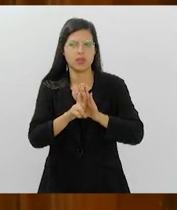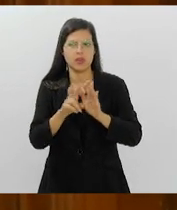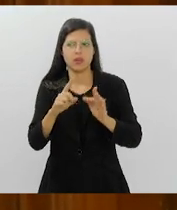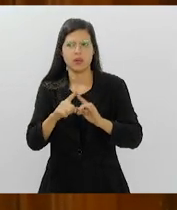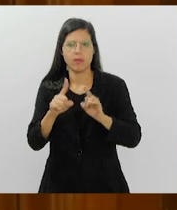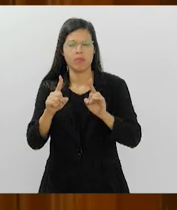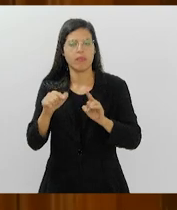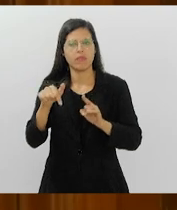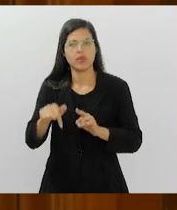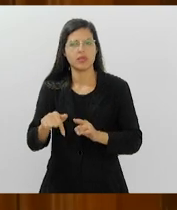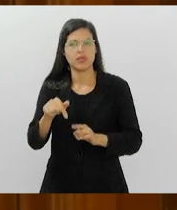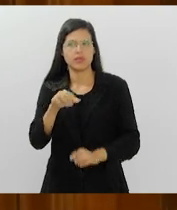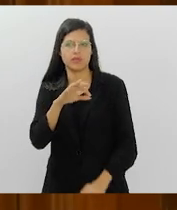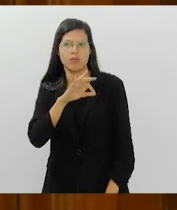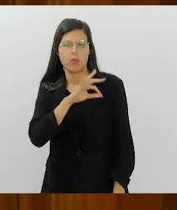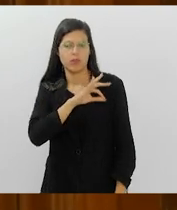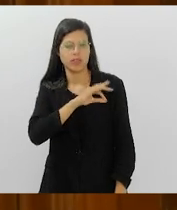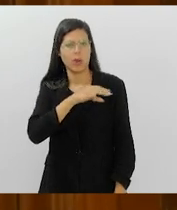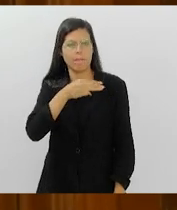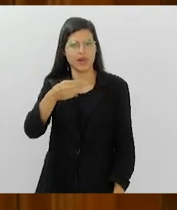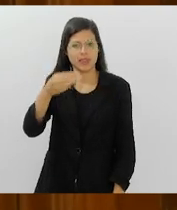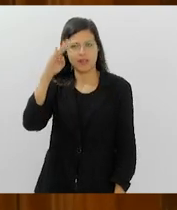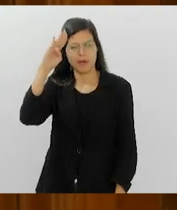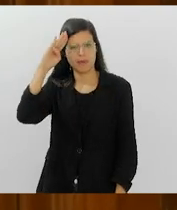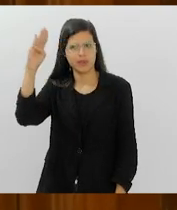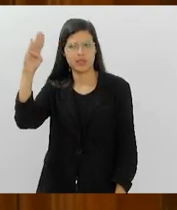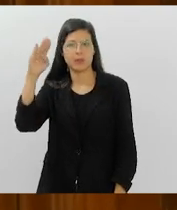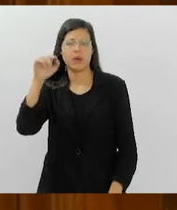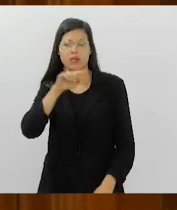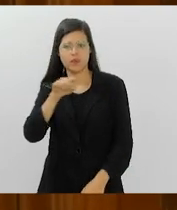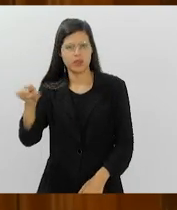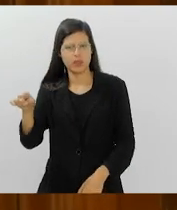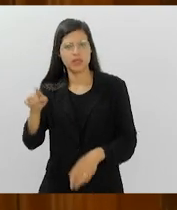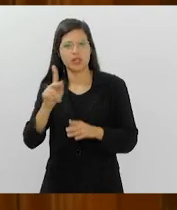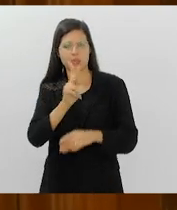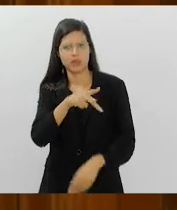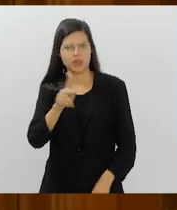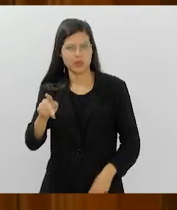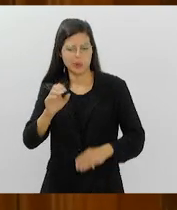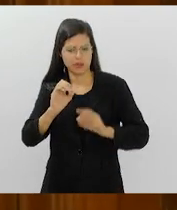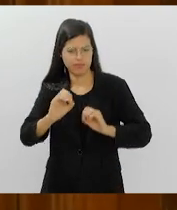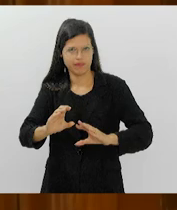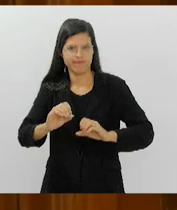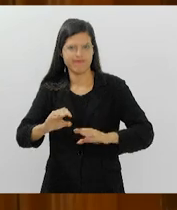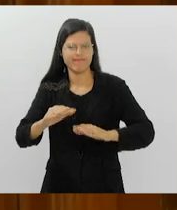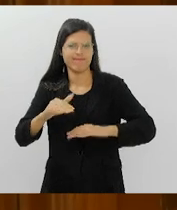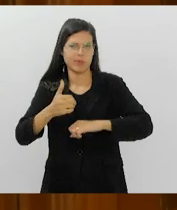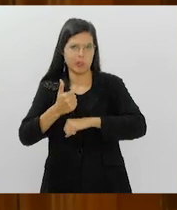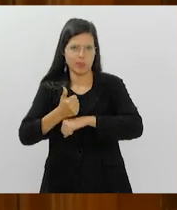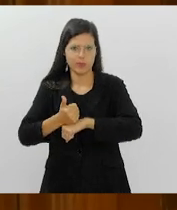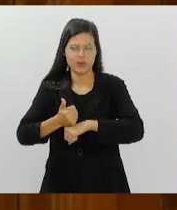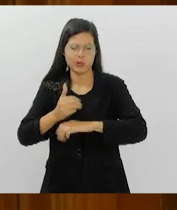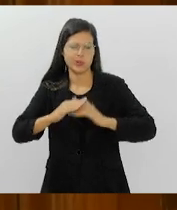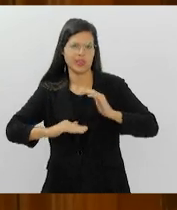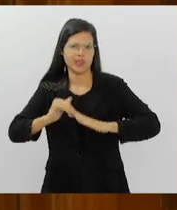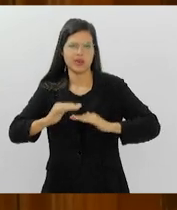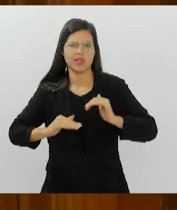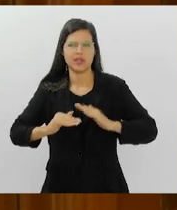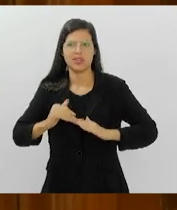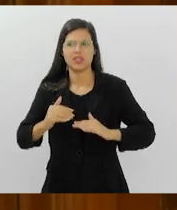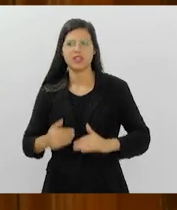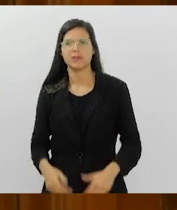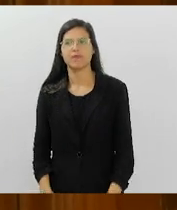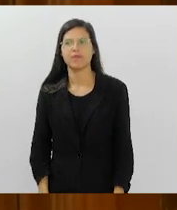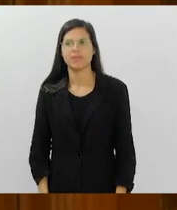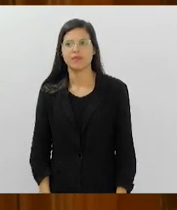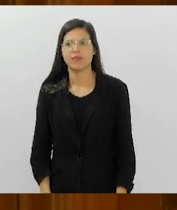atrás, principalmente, e os senhores educadores, né, incansáveis. A minha história com ataque ativo,